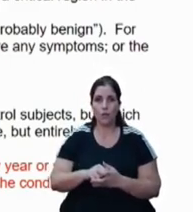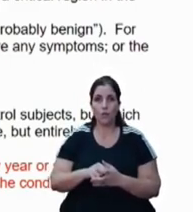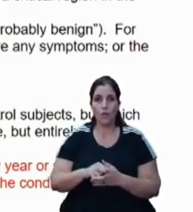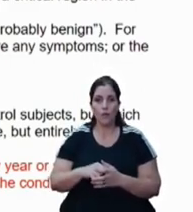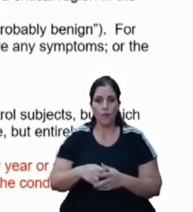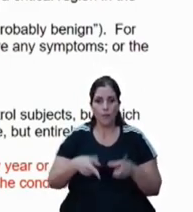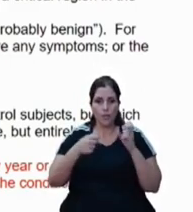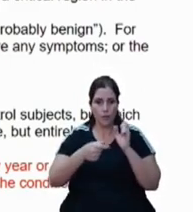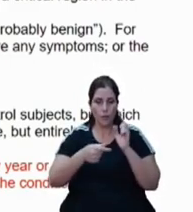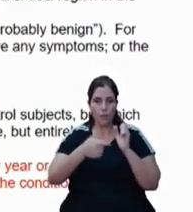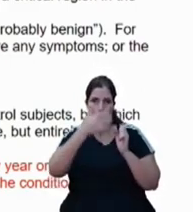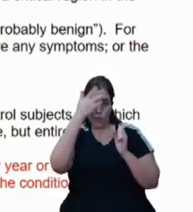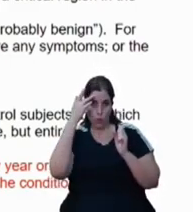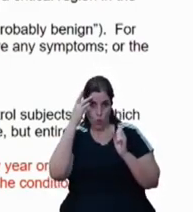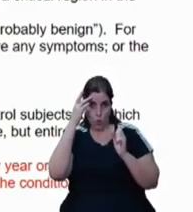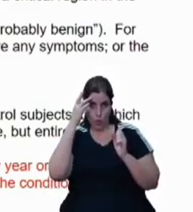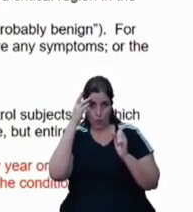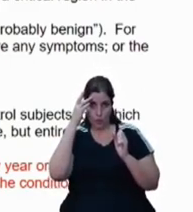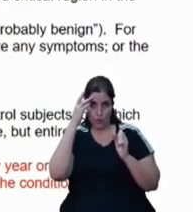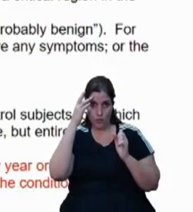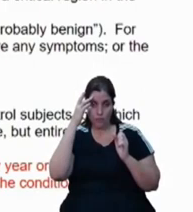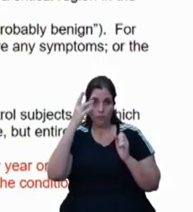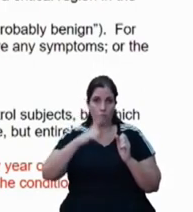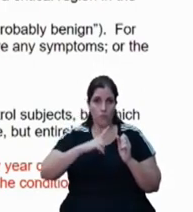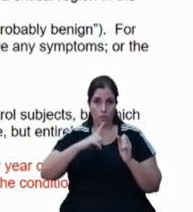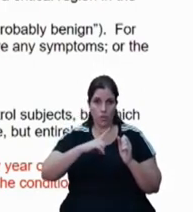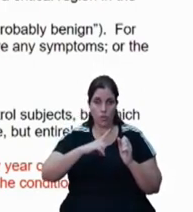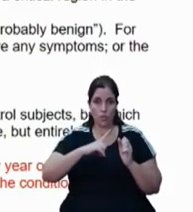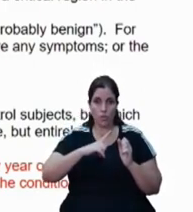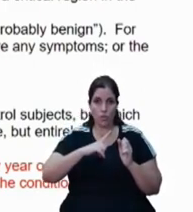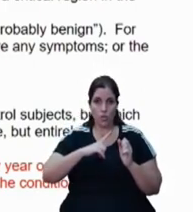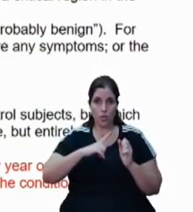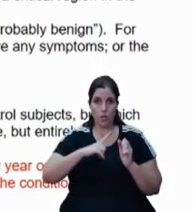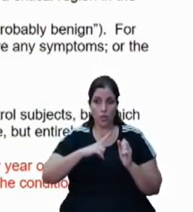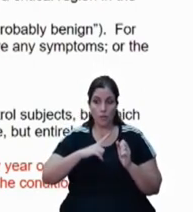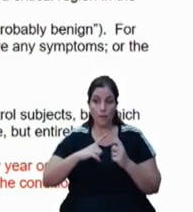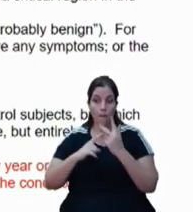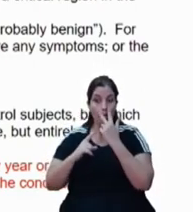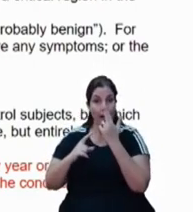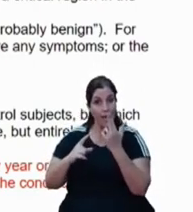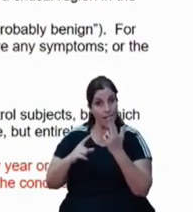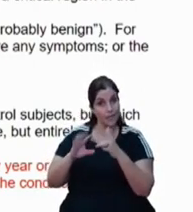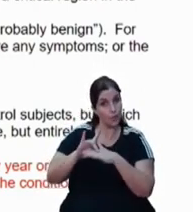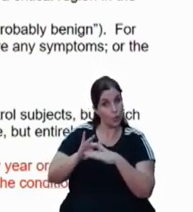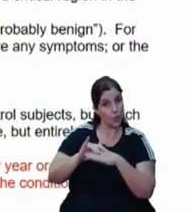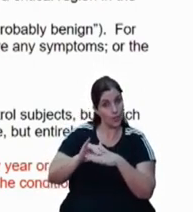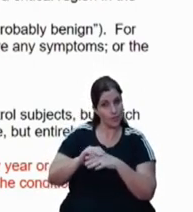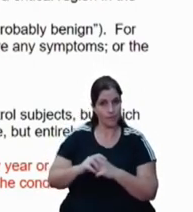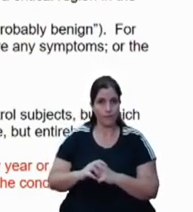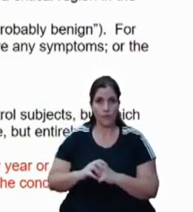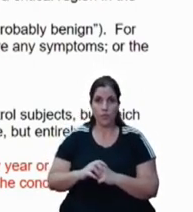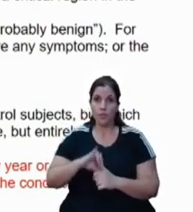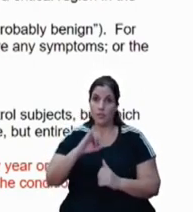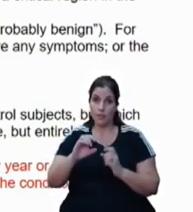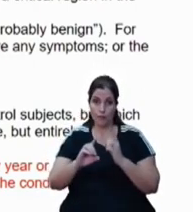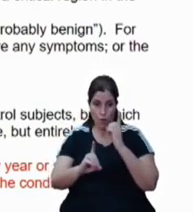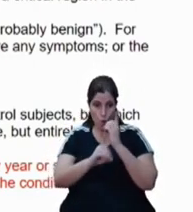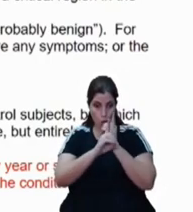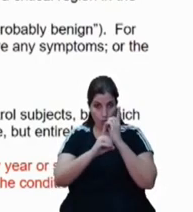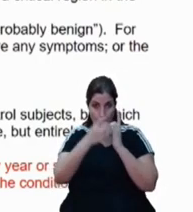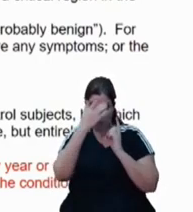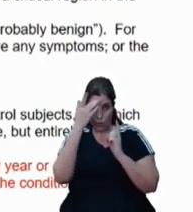anteriormente em indivíduos que têm a mesma condição. A variação não foi encontrada em indivíduos saudáveis